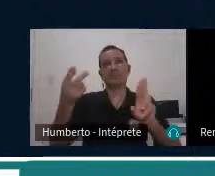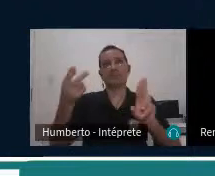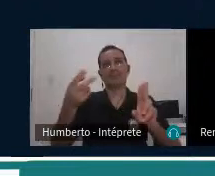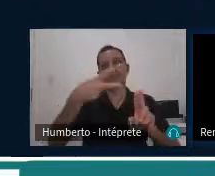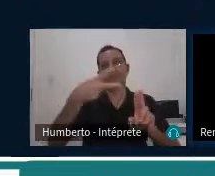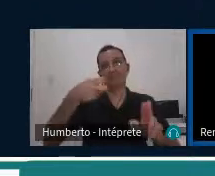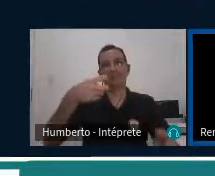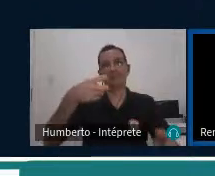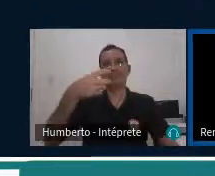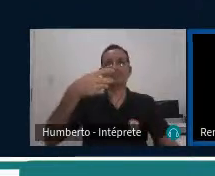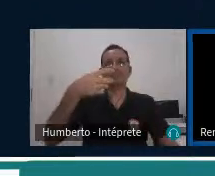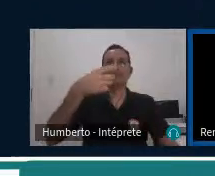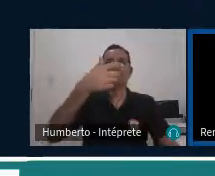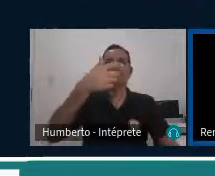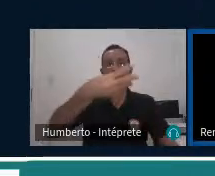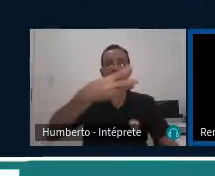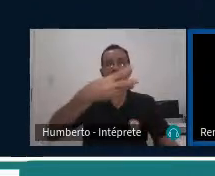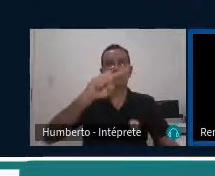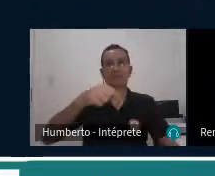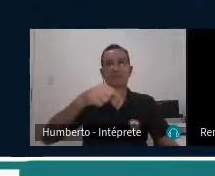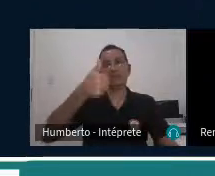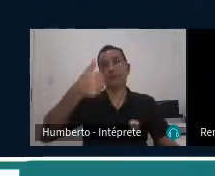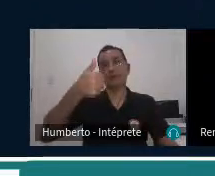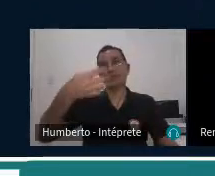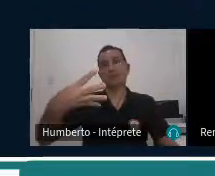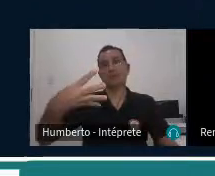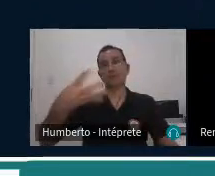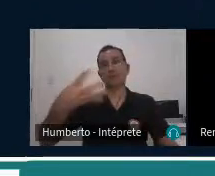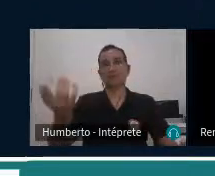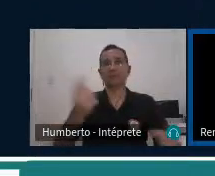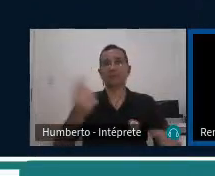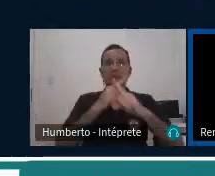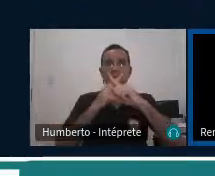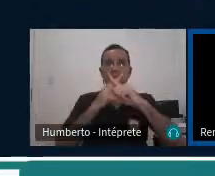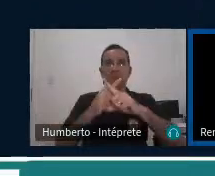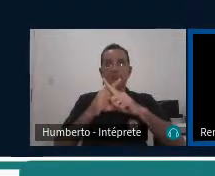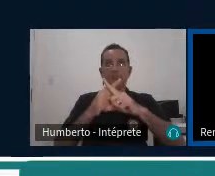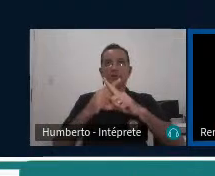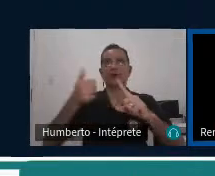Vai pegar o 3,14 e vai multiplicar por 12. Vou ter que fazer essa continha.